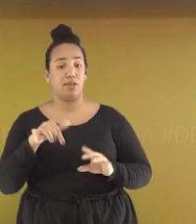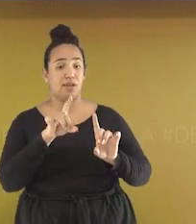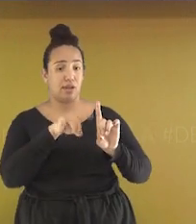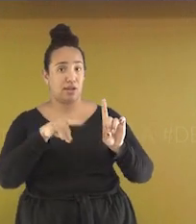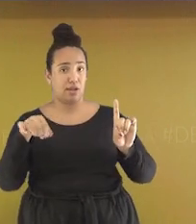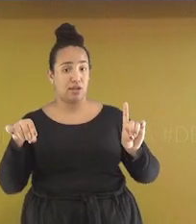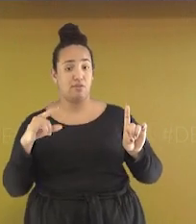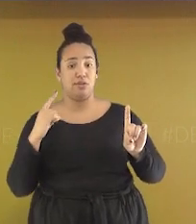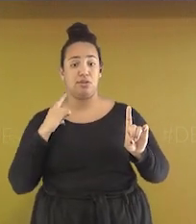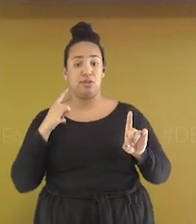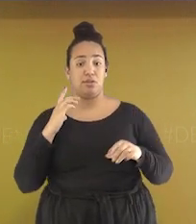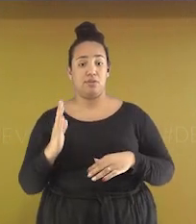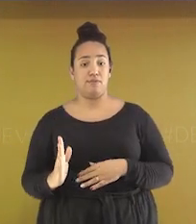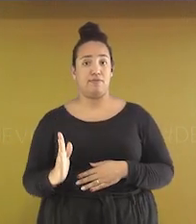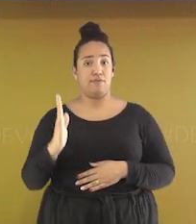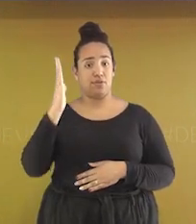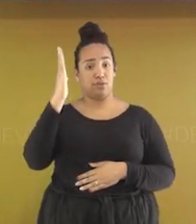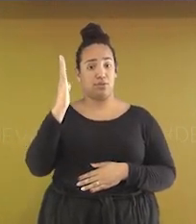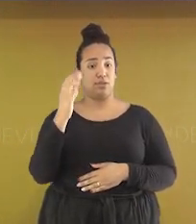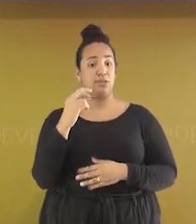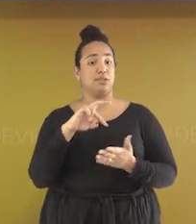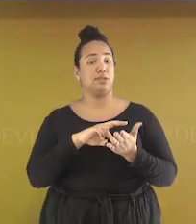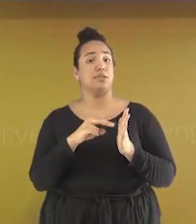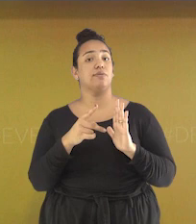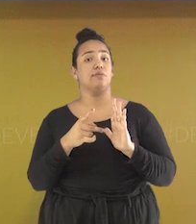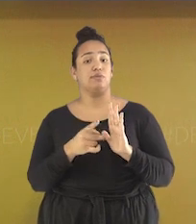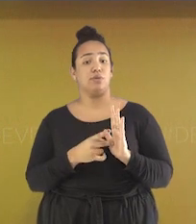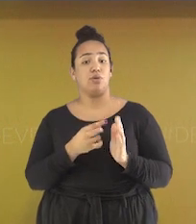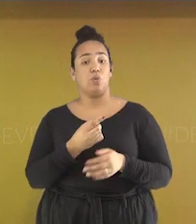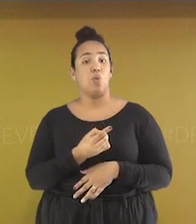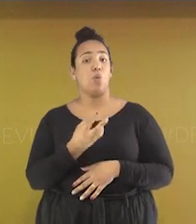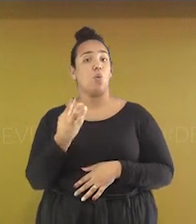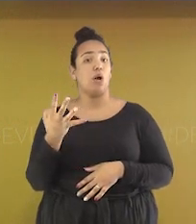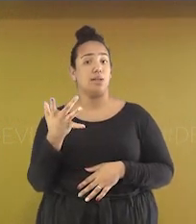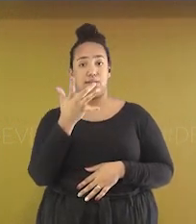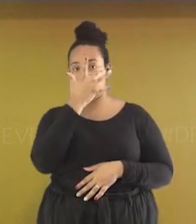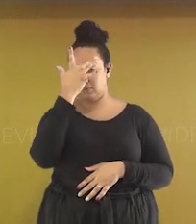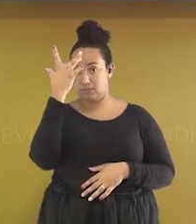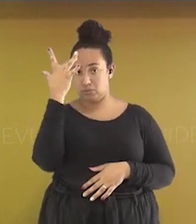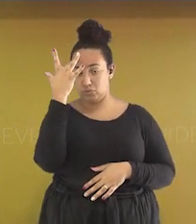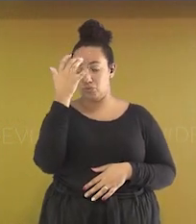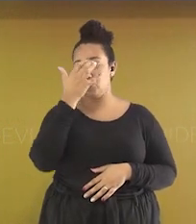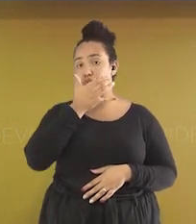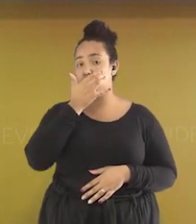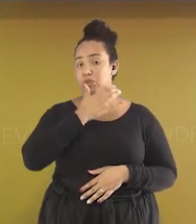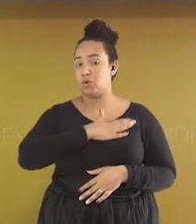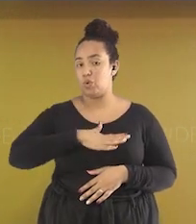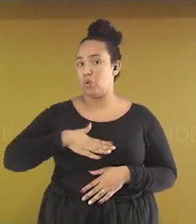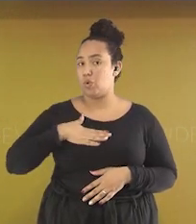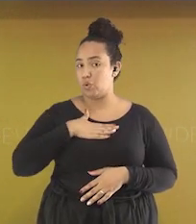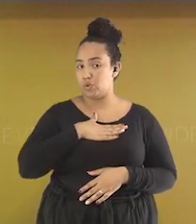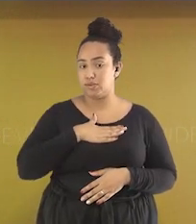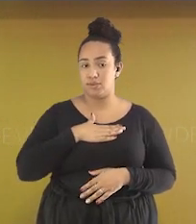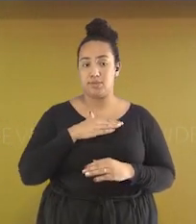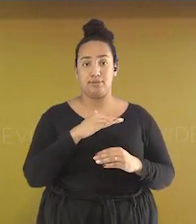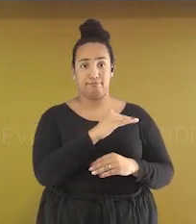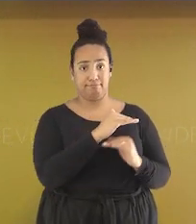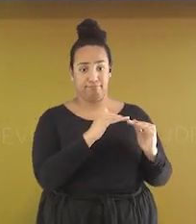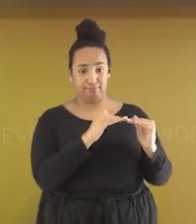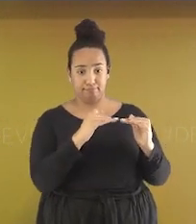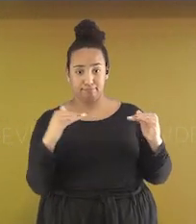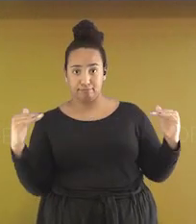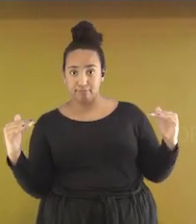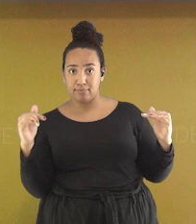nosso gráfico, nós temos o eixo vertical, que representa a quantidade de pessoas que gostam das frutas, e o